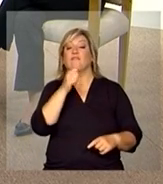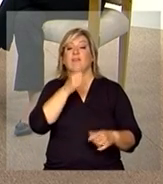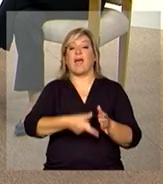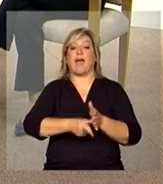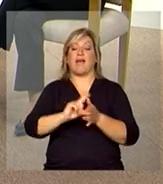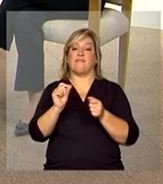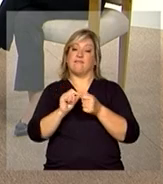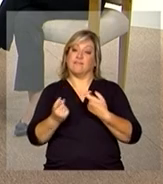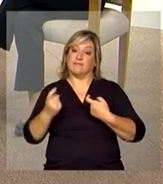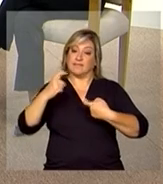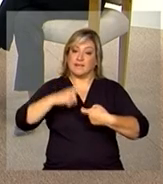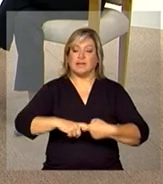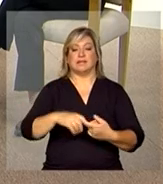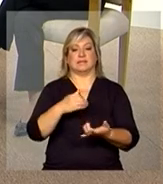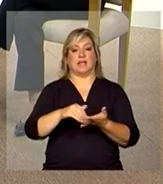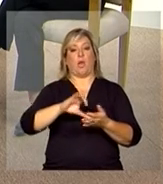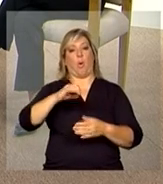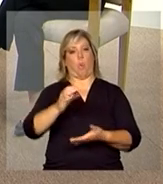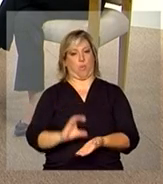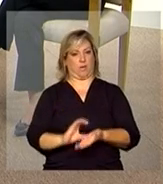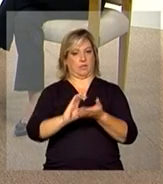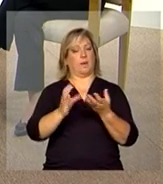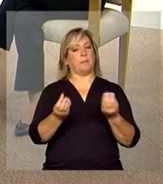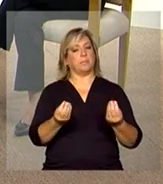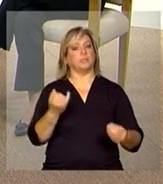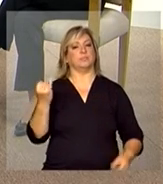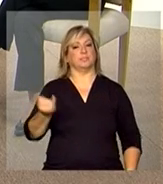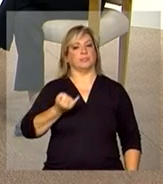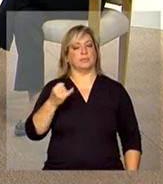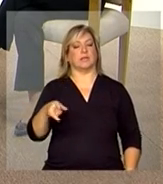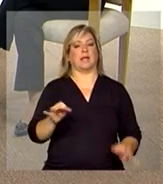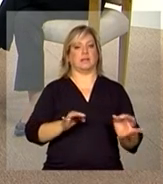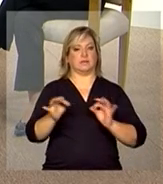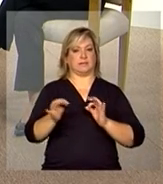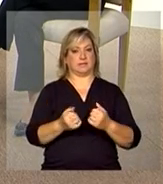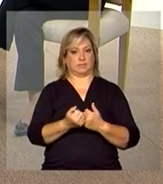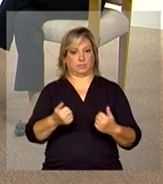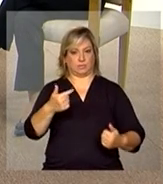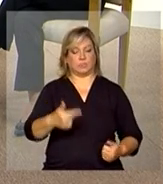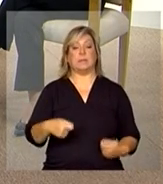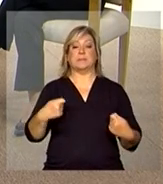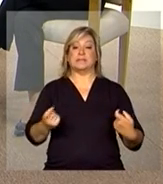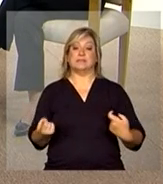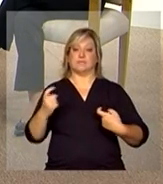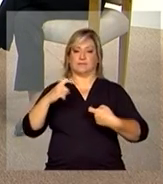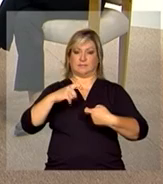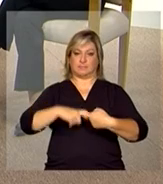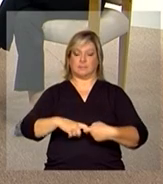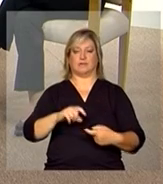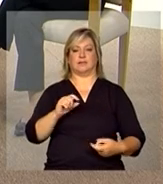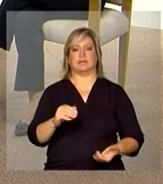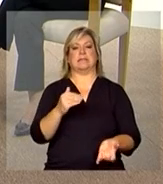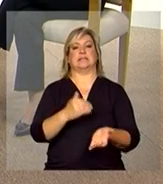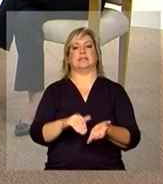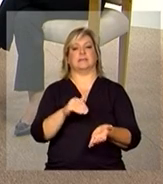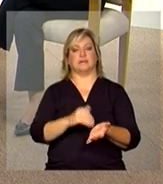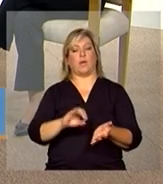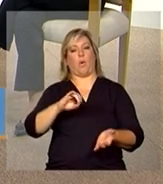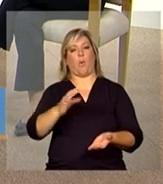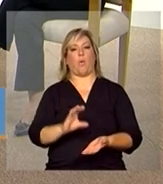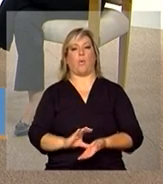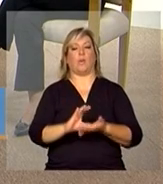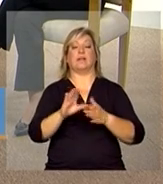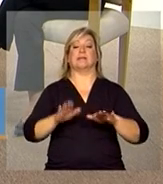secretaria ou no conselho então é muito importante que o administrador adjunto esteja vinculado ao à secretaria ou ao conselho